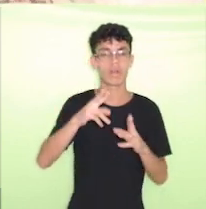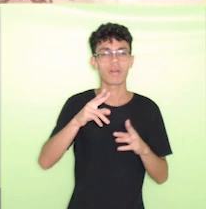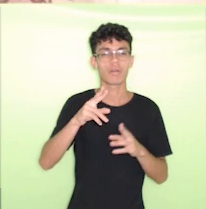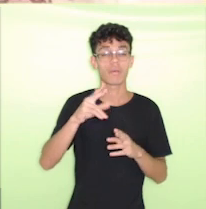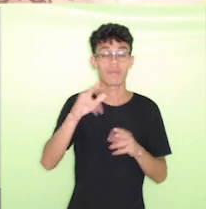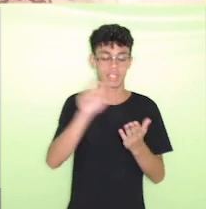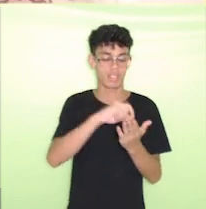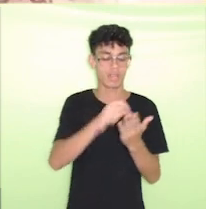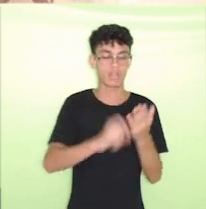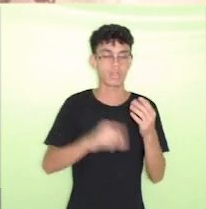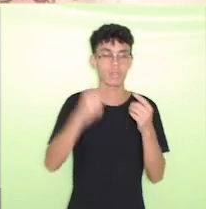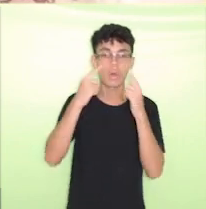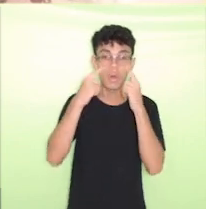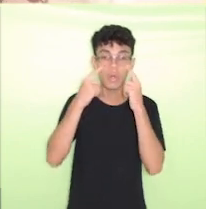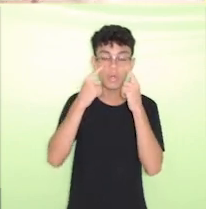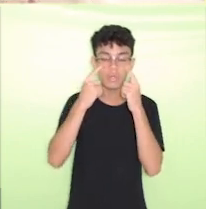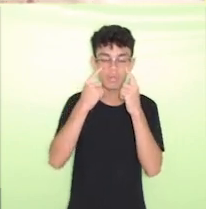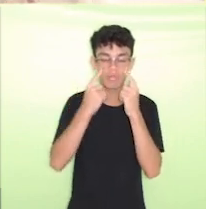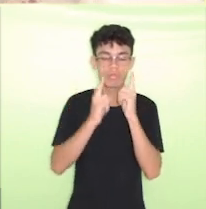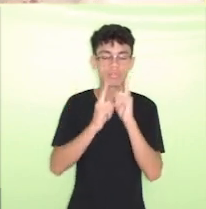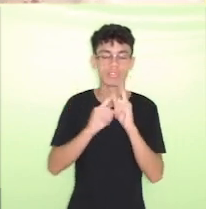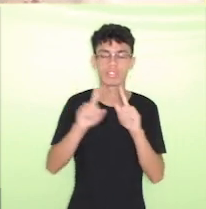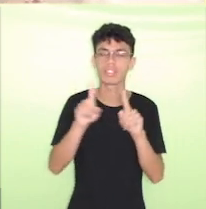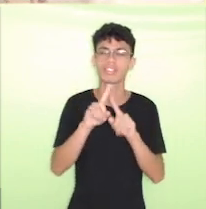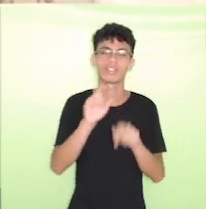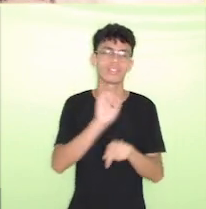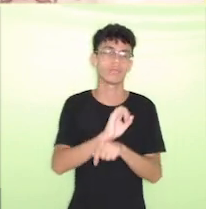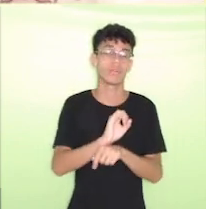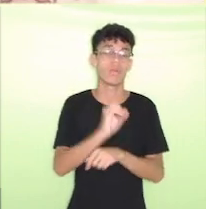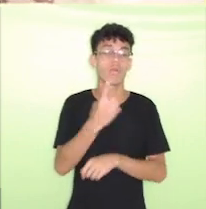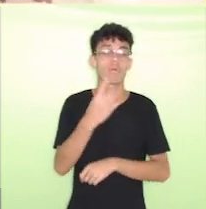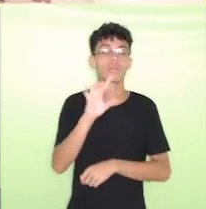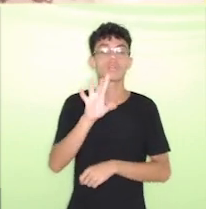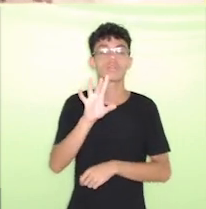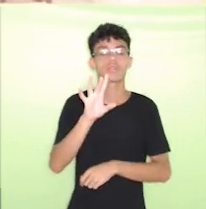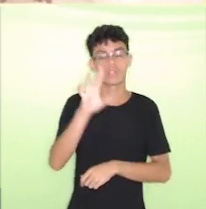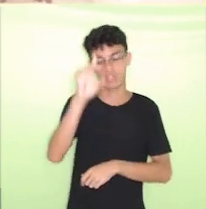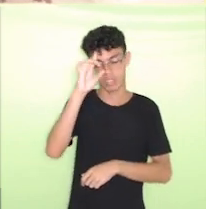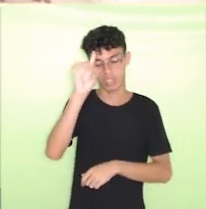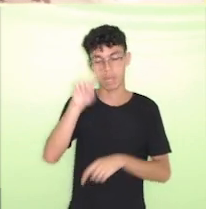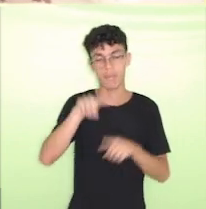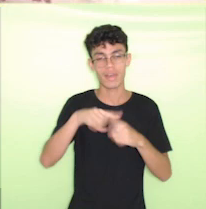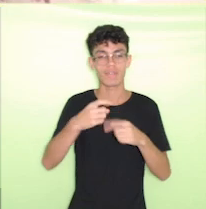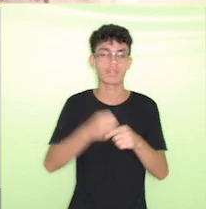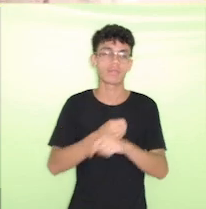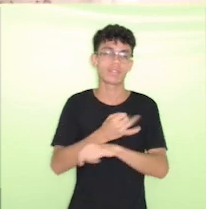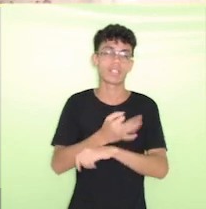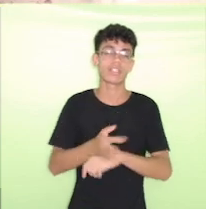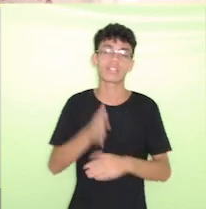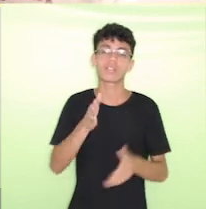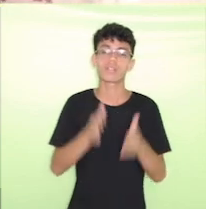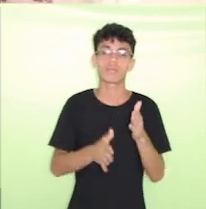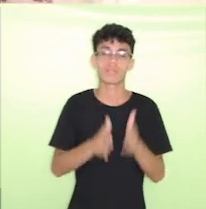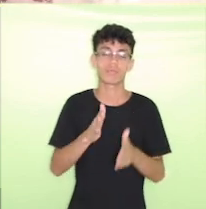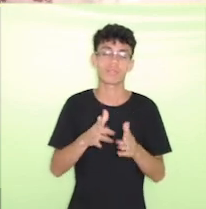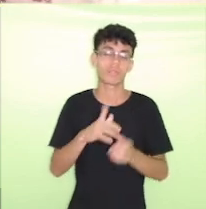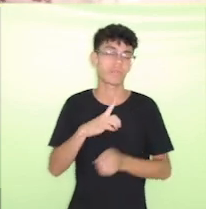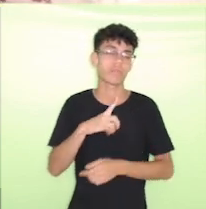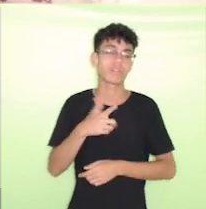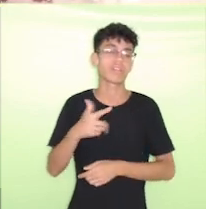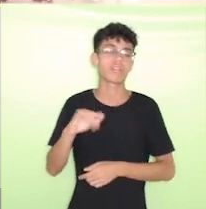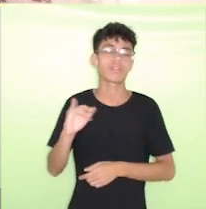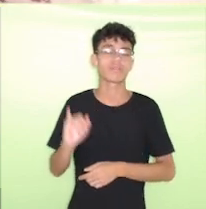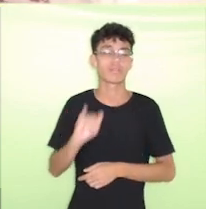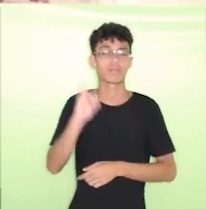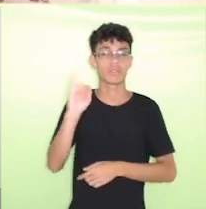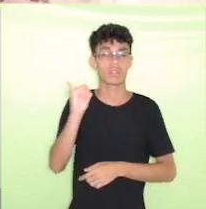nunca lacrimejaram. Não, espera. Uma vez só, mas foi de madrugada. E nessa hora não teve muita importância porque